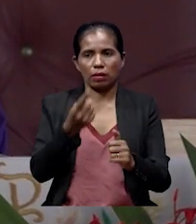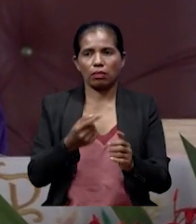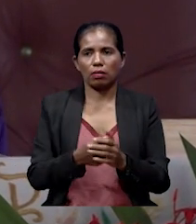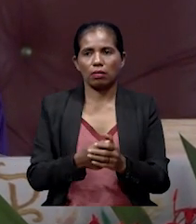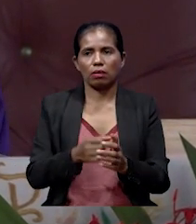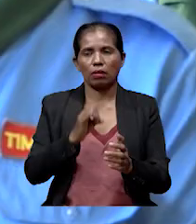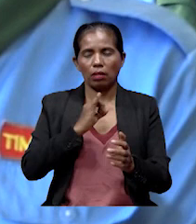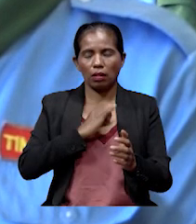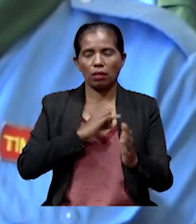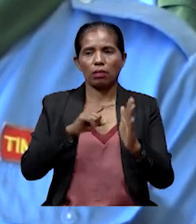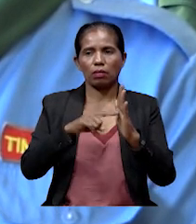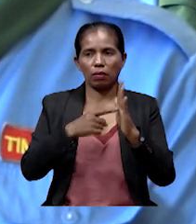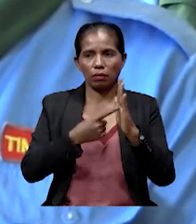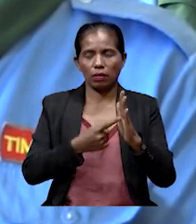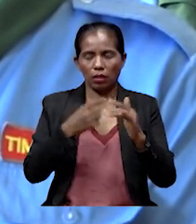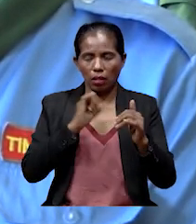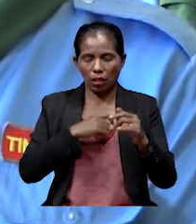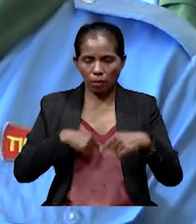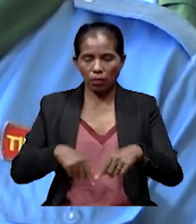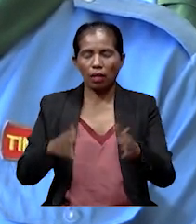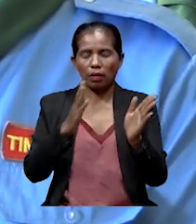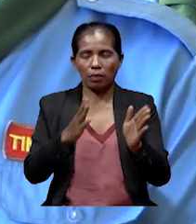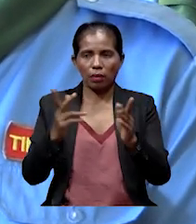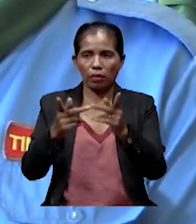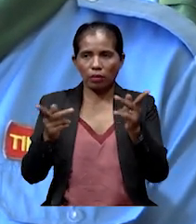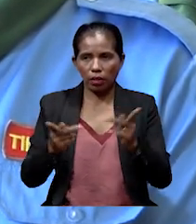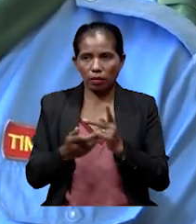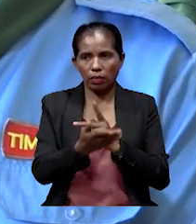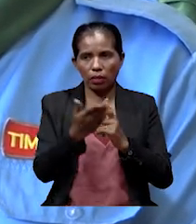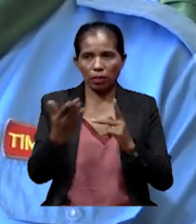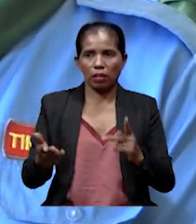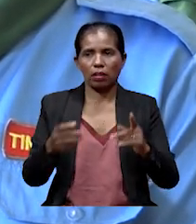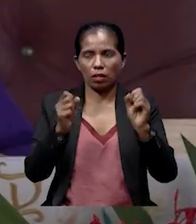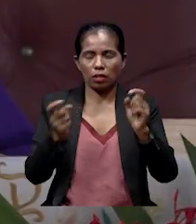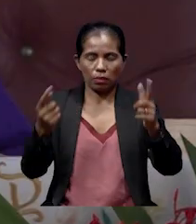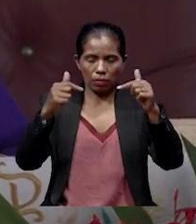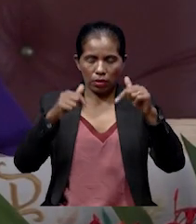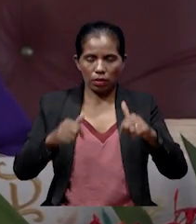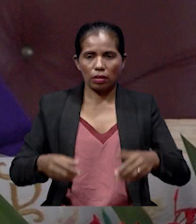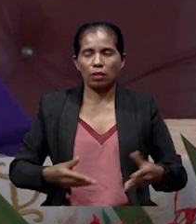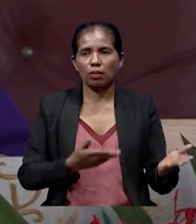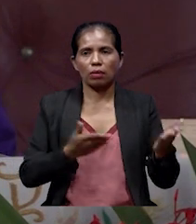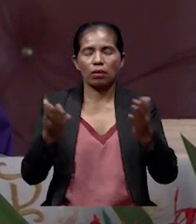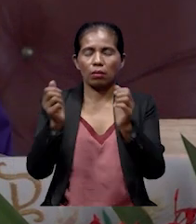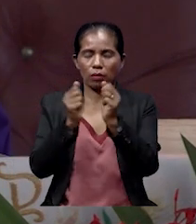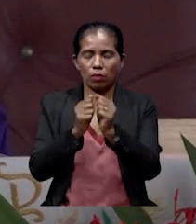Hau Baulu, Hau Baadian Fatim Bahimi, no Hau Sepidi Gazmai, o de Loretim e o